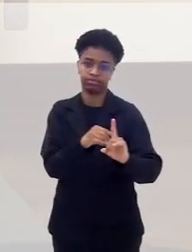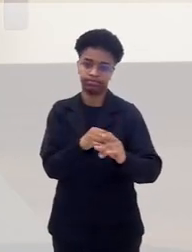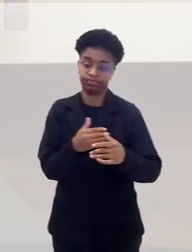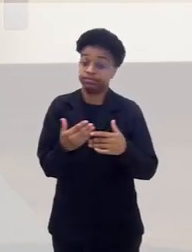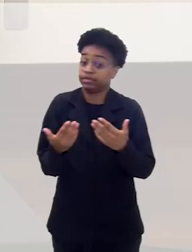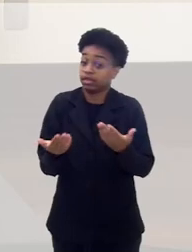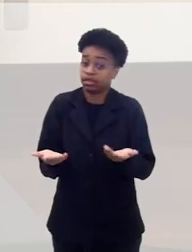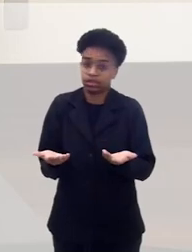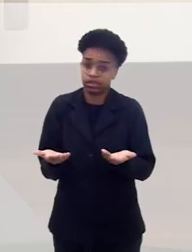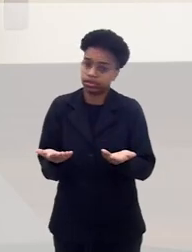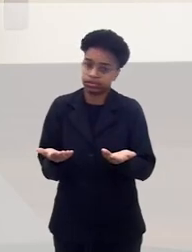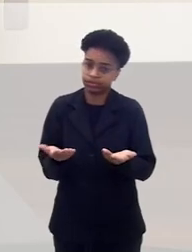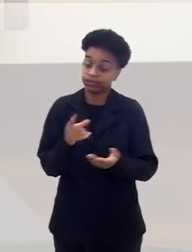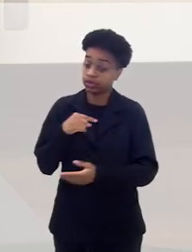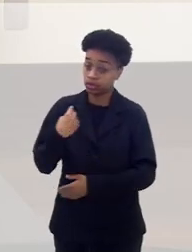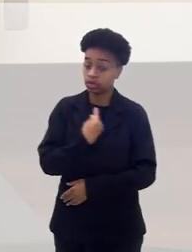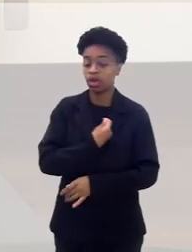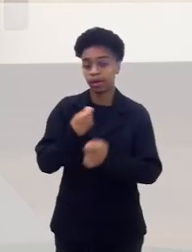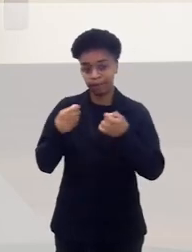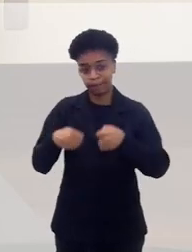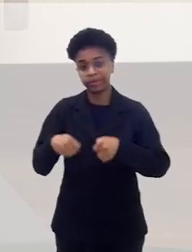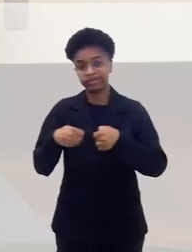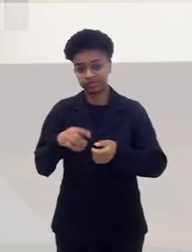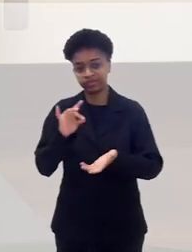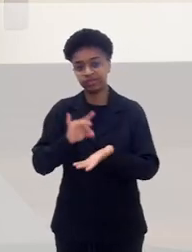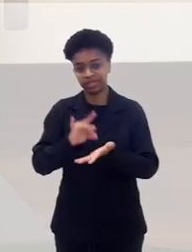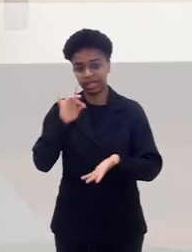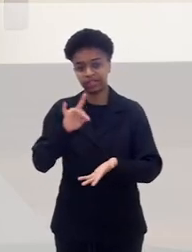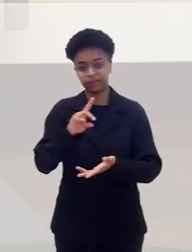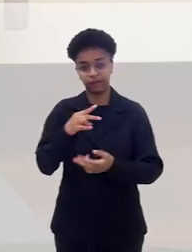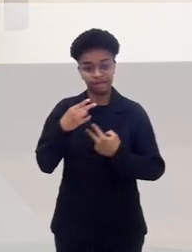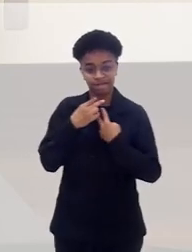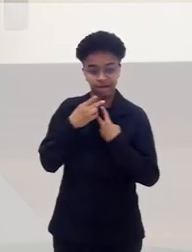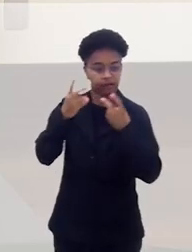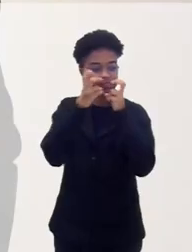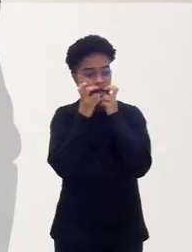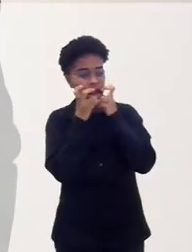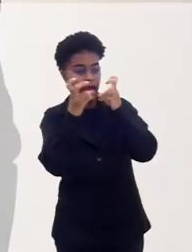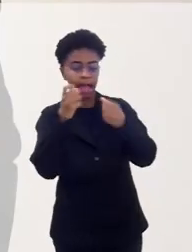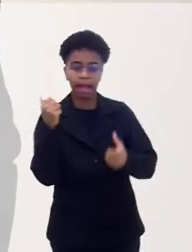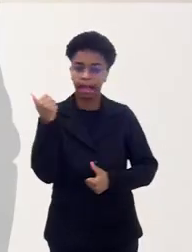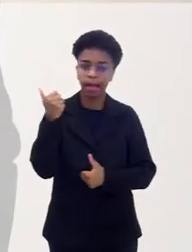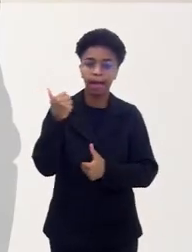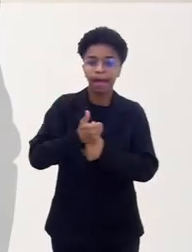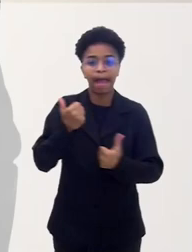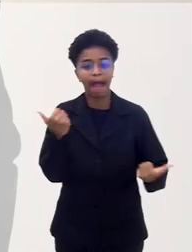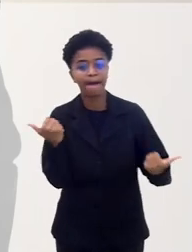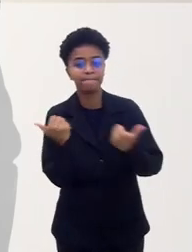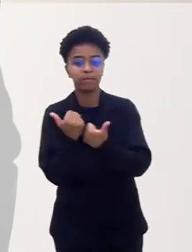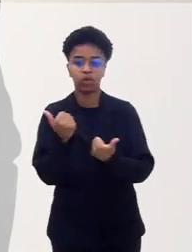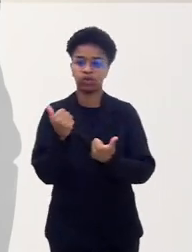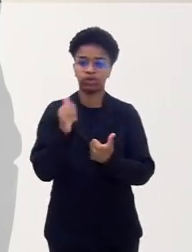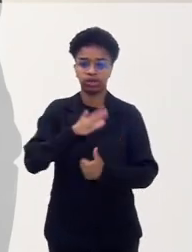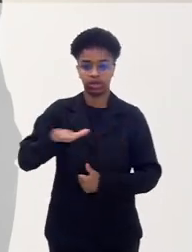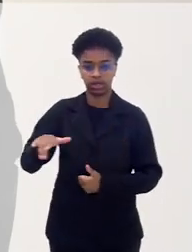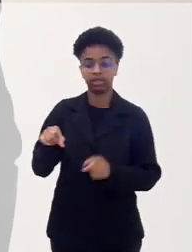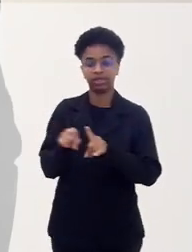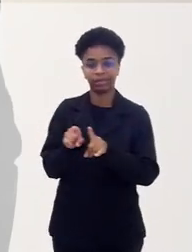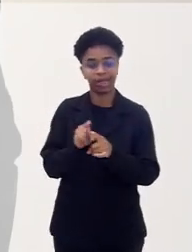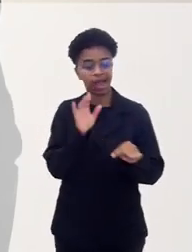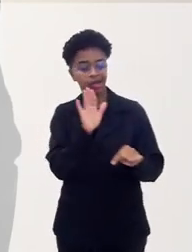então somos nós que devemos ser a voz dessas crianças e fazer com que elas